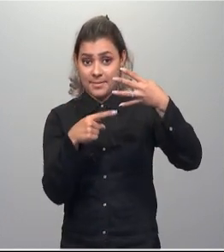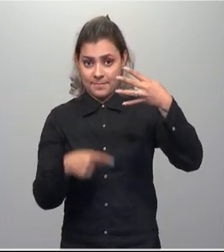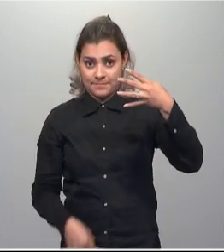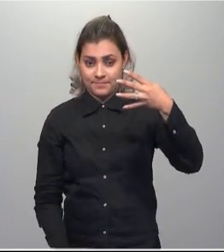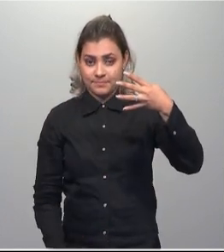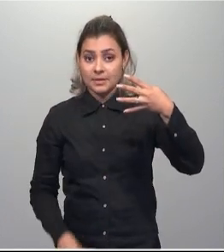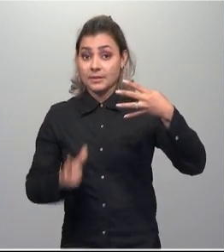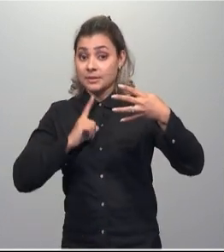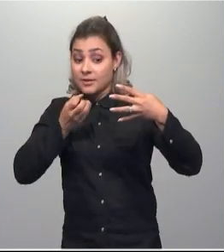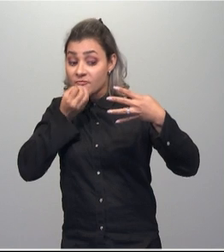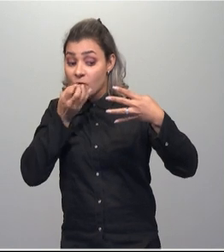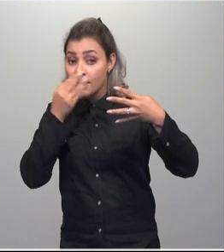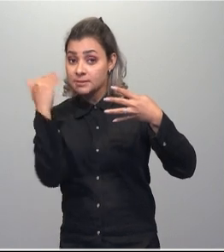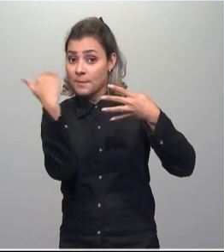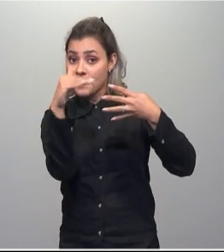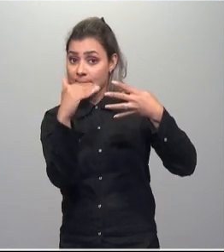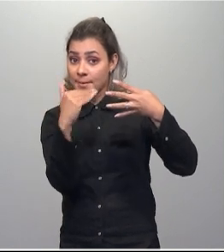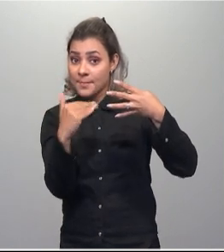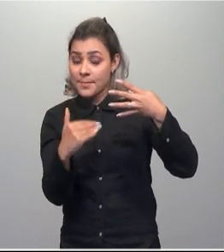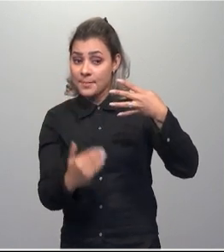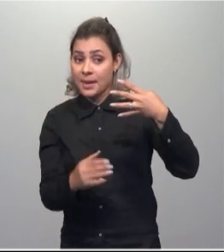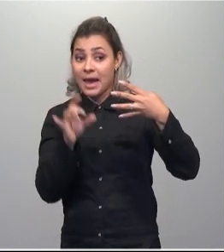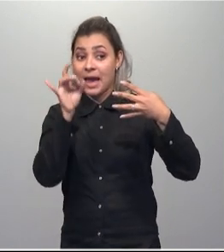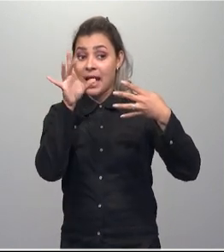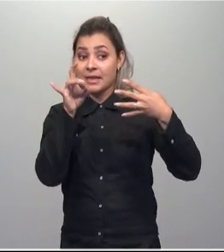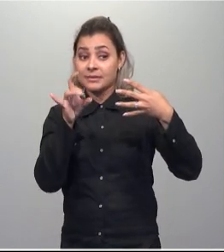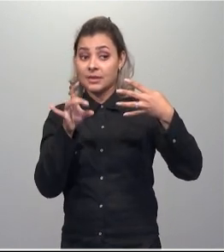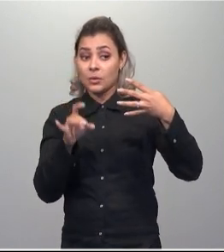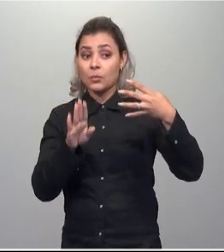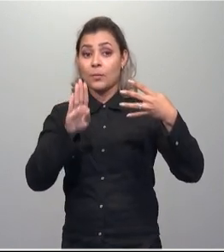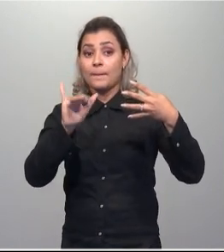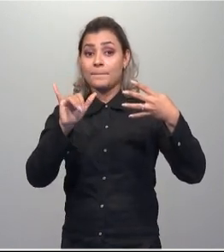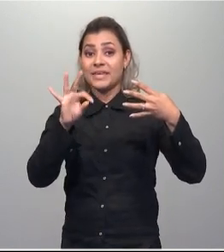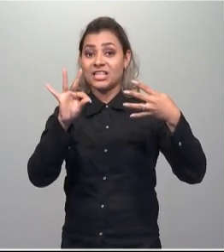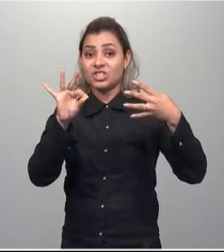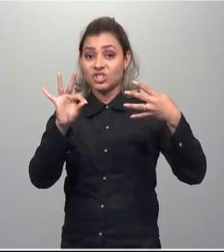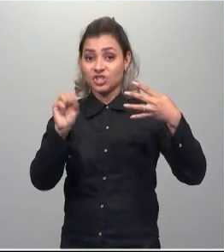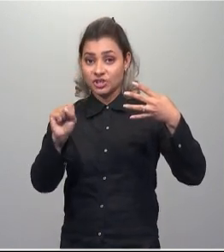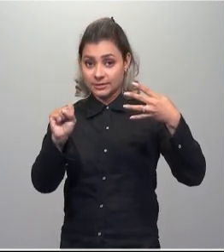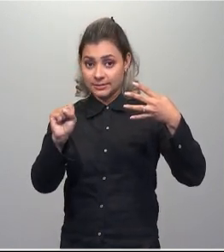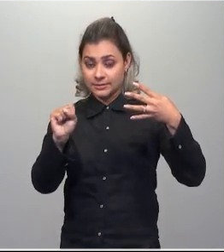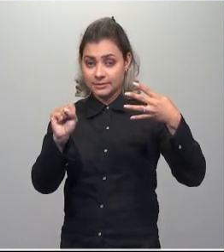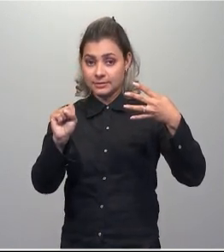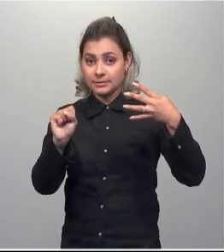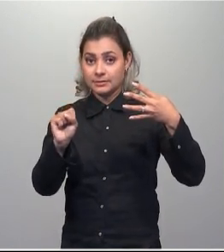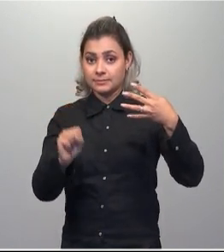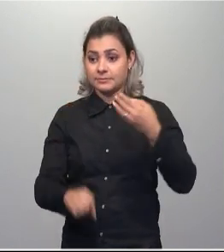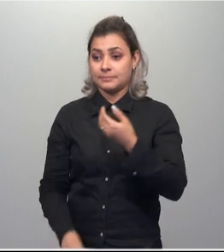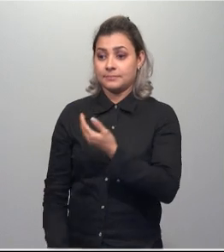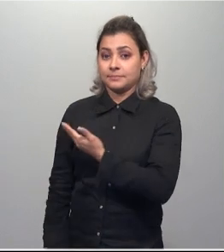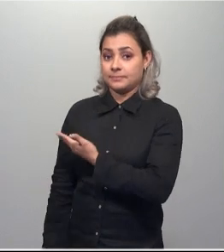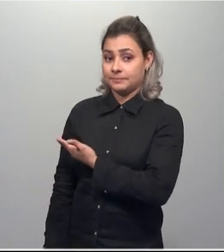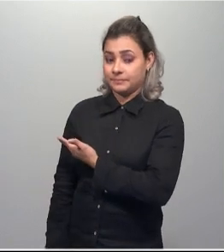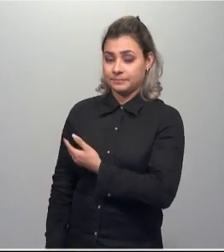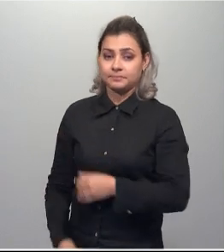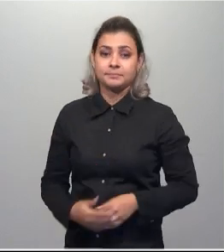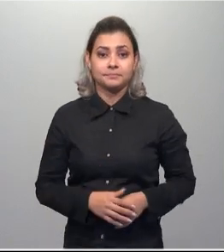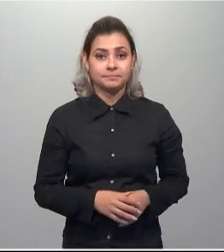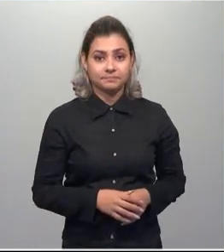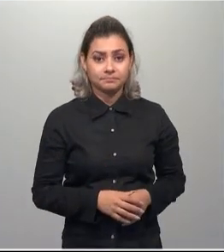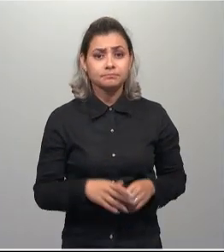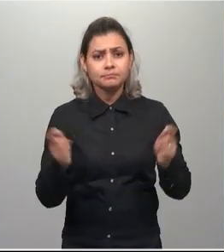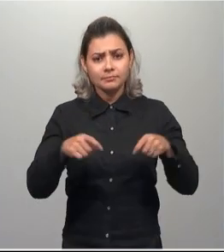dados 4 bits de dados cada uma essa memória memória quatro por quatro e aí eu posso fazer